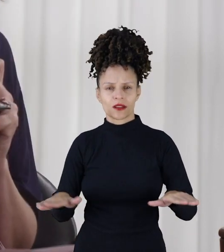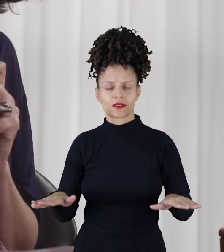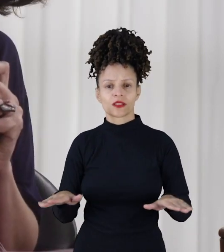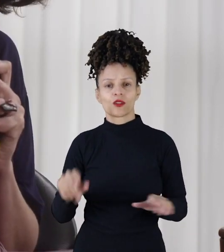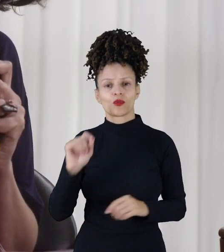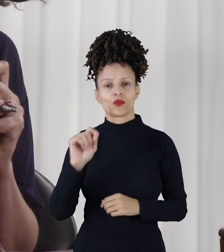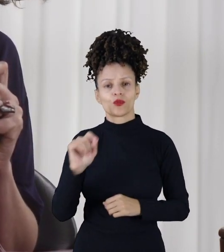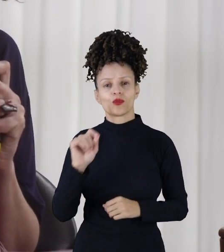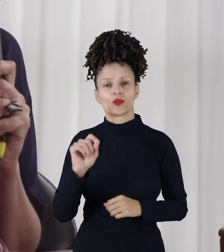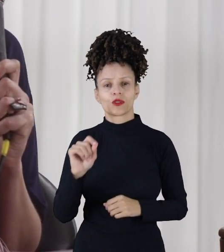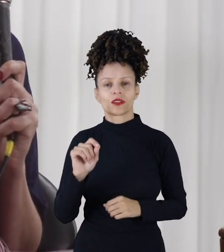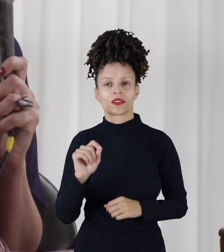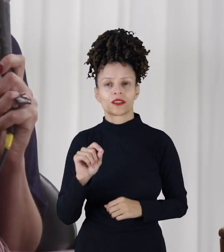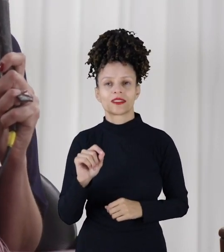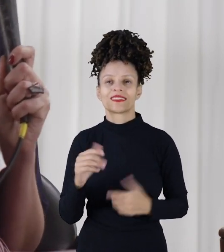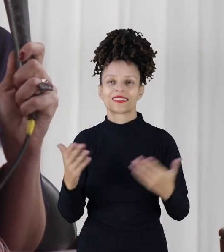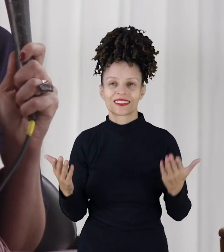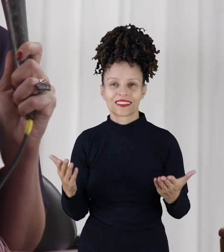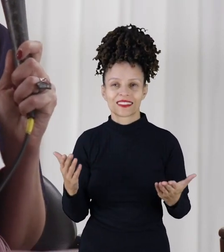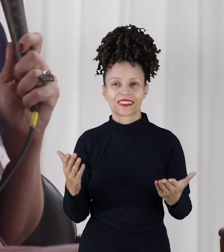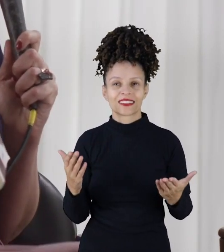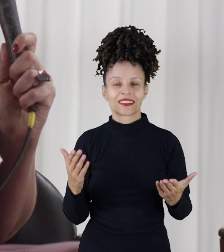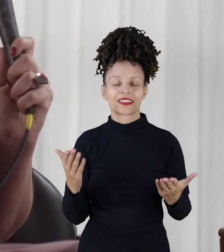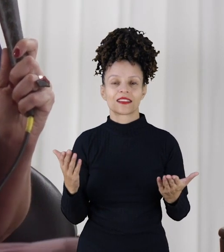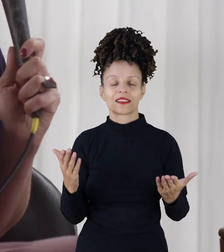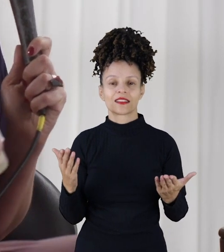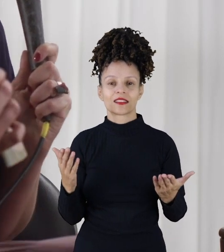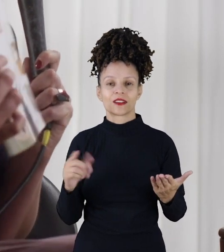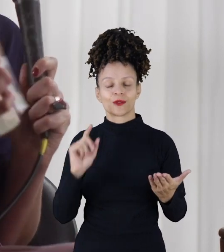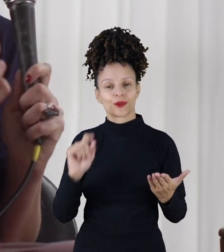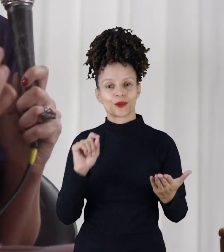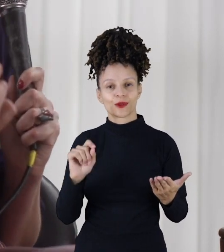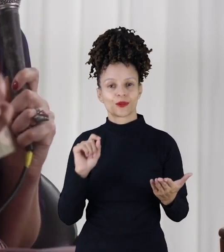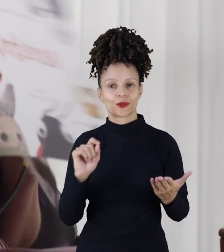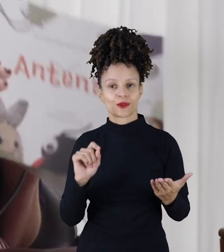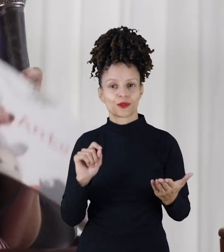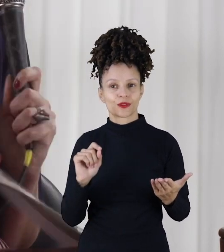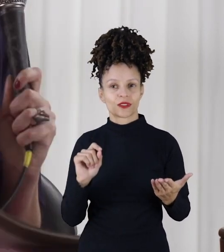os pequenininhos, onde nós... Não, a carinha dessa, Mara.